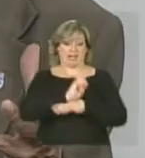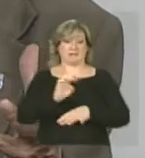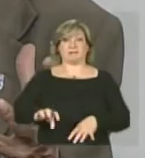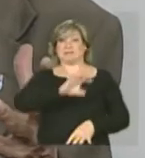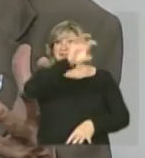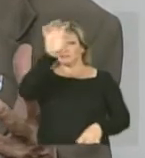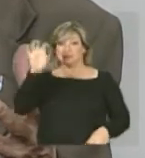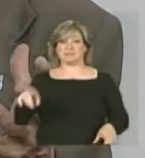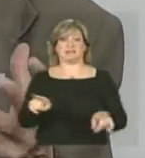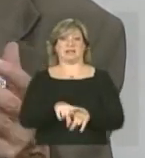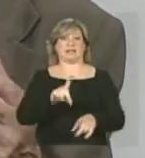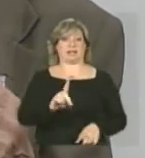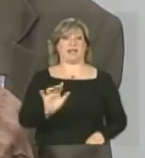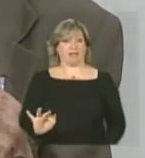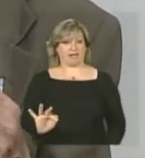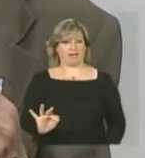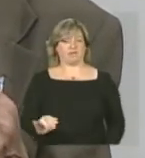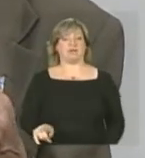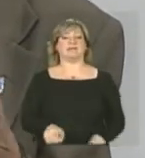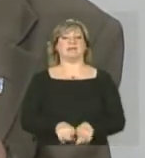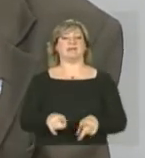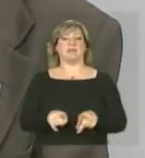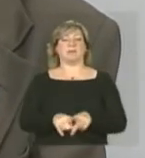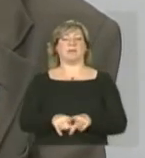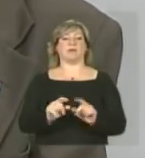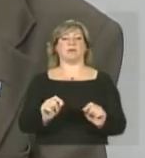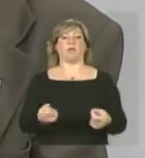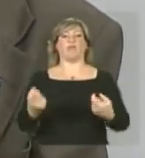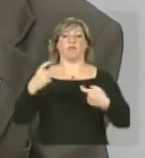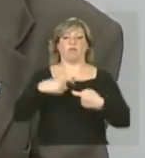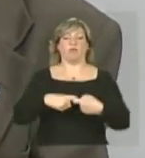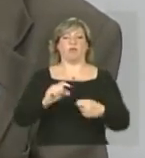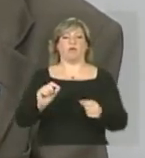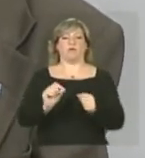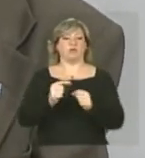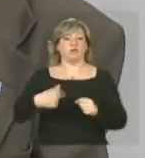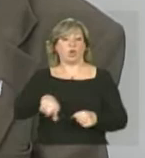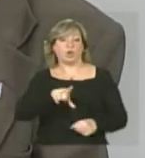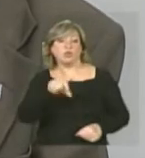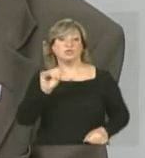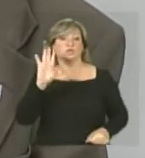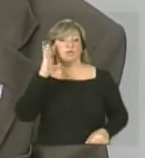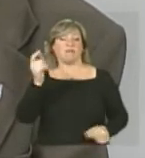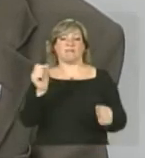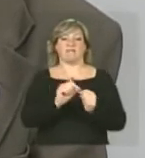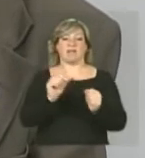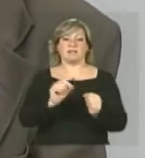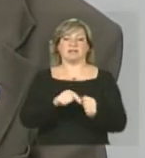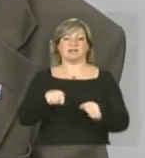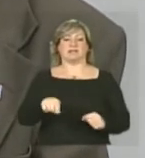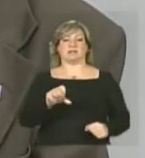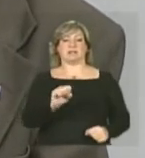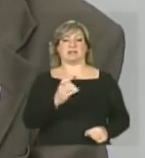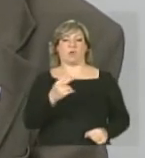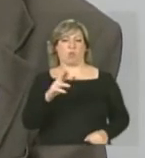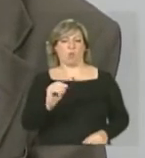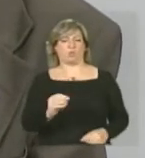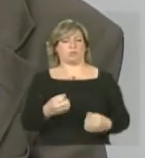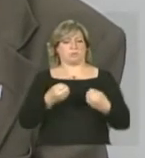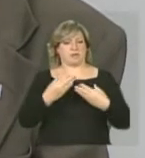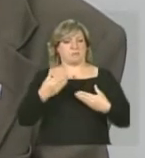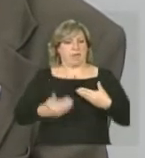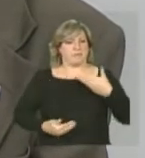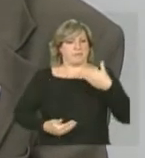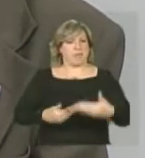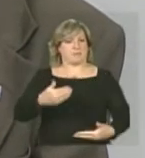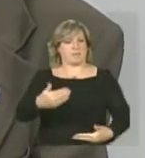Distrito Federal, né? Voltando àquela construção que foi a nossa escolha de fazer um caminhar seguro, passo a passo,